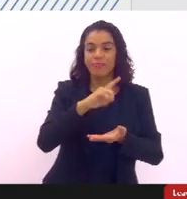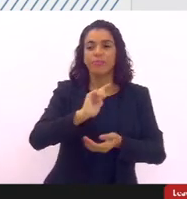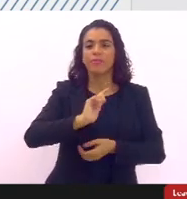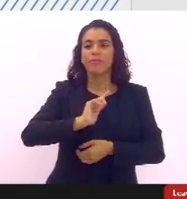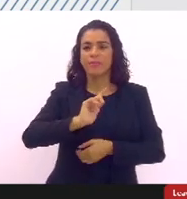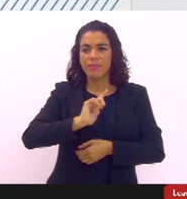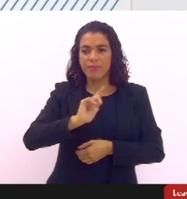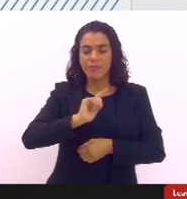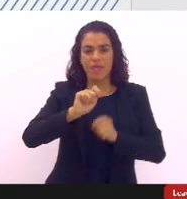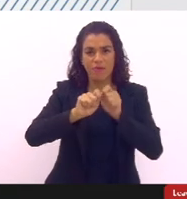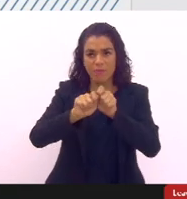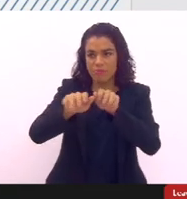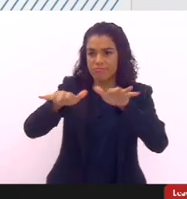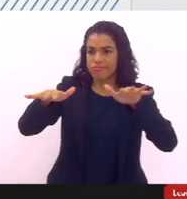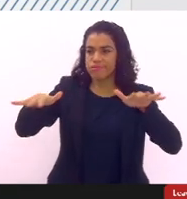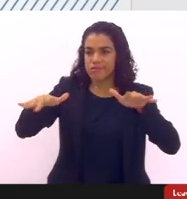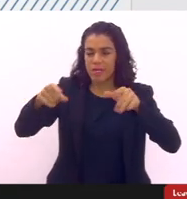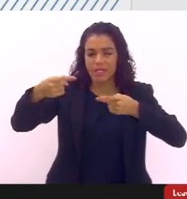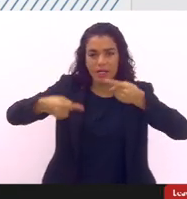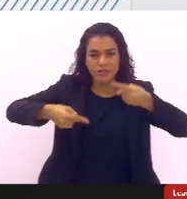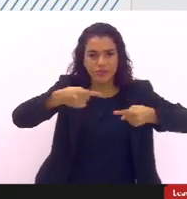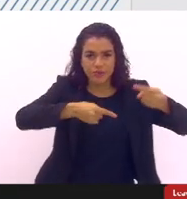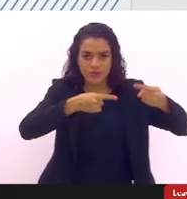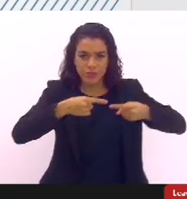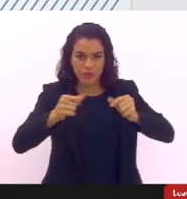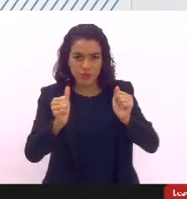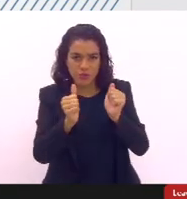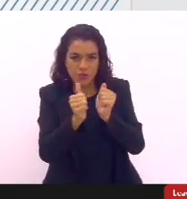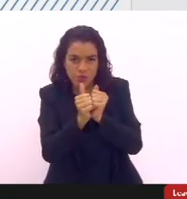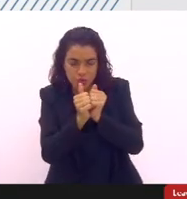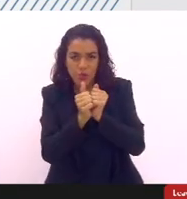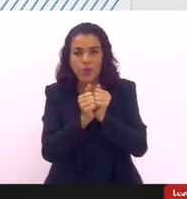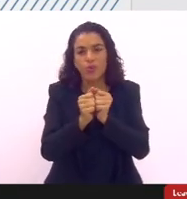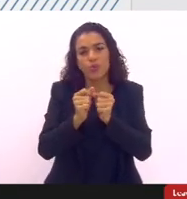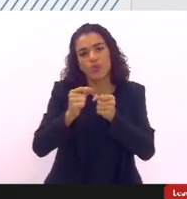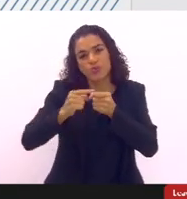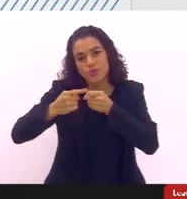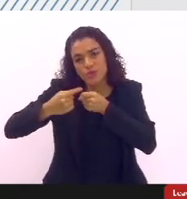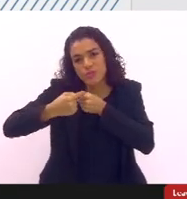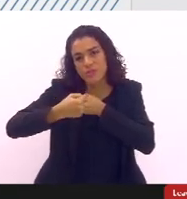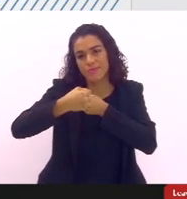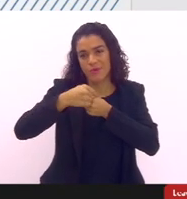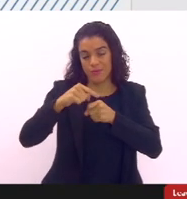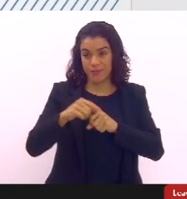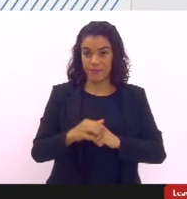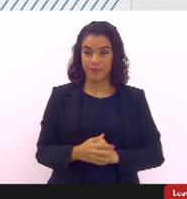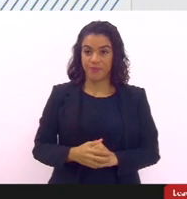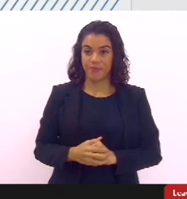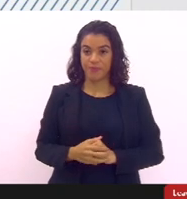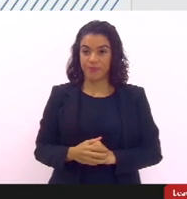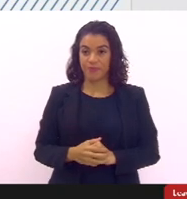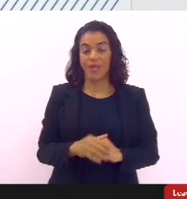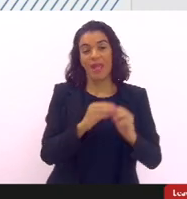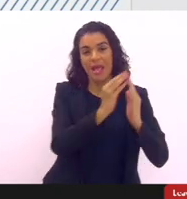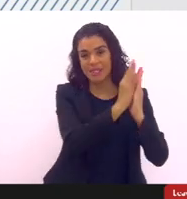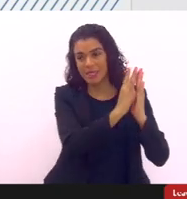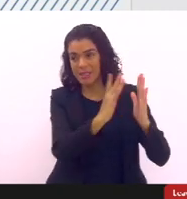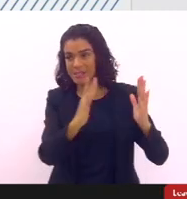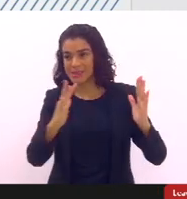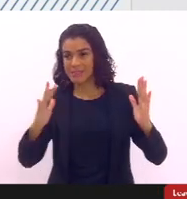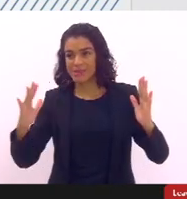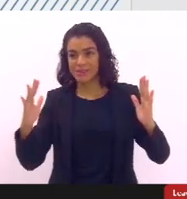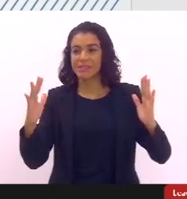uma expansão da discussão junto à intrasetorialidade e intersetorialidade também. Essa linha do